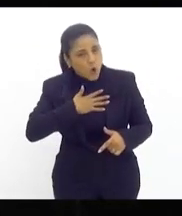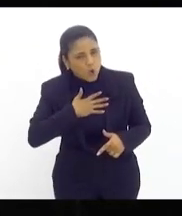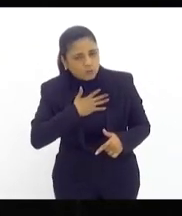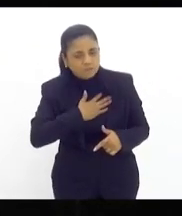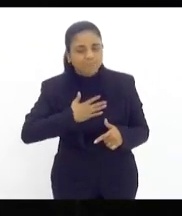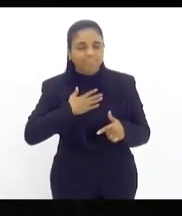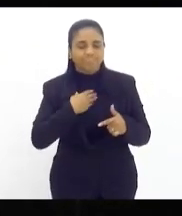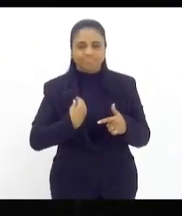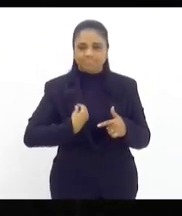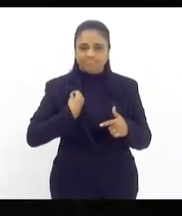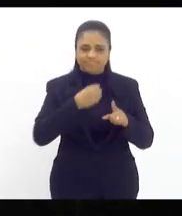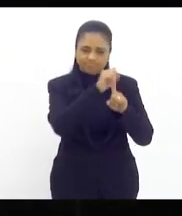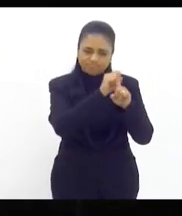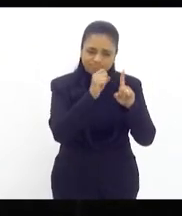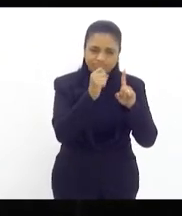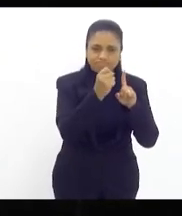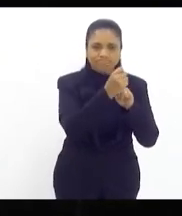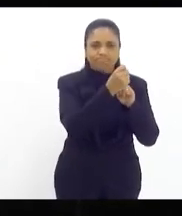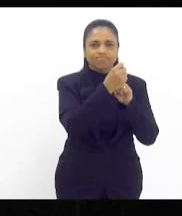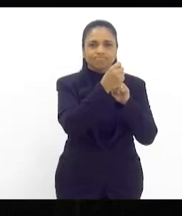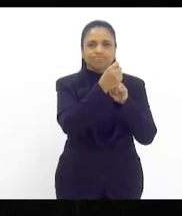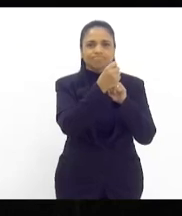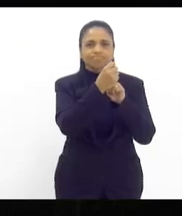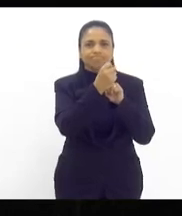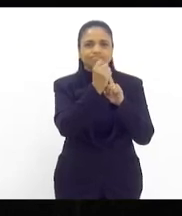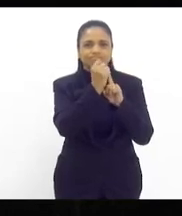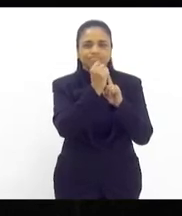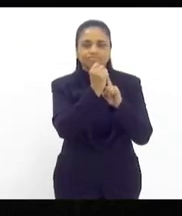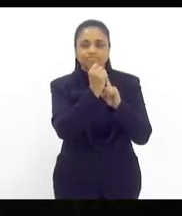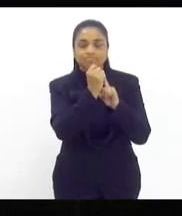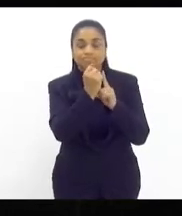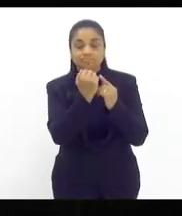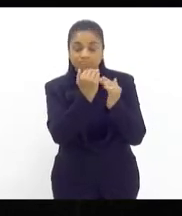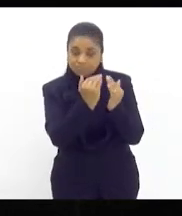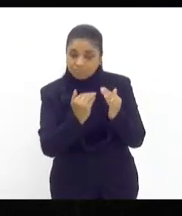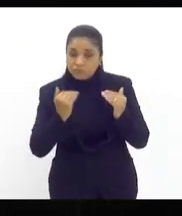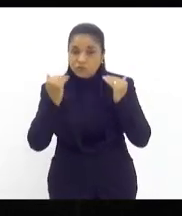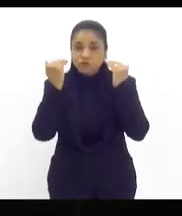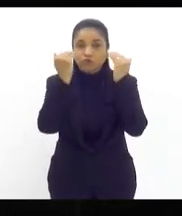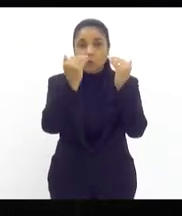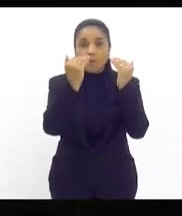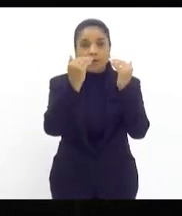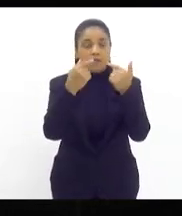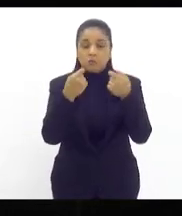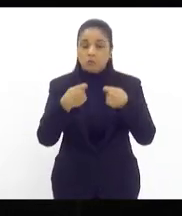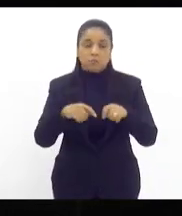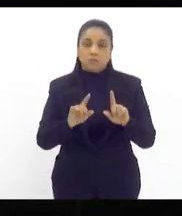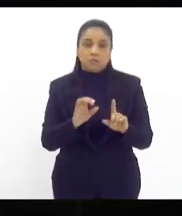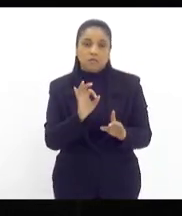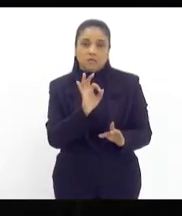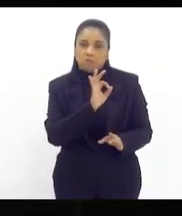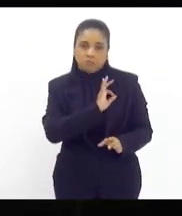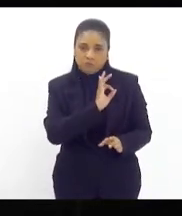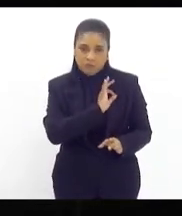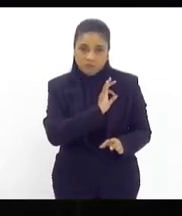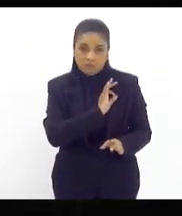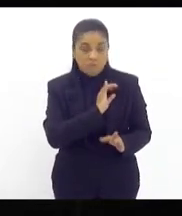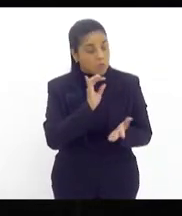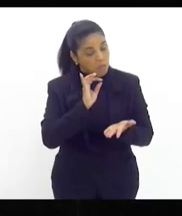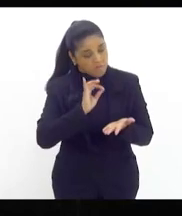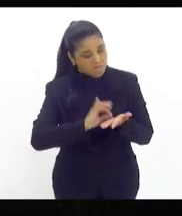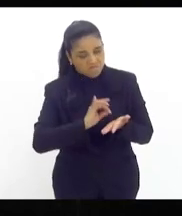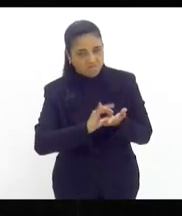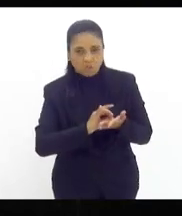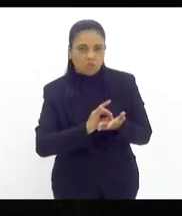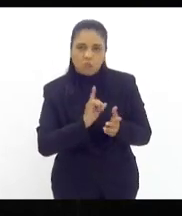numa sociedade onde nós pudéssemos superar as contradições e não precisar de polícia mas infelizmente essa não é a realidade